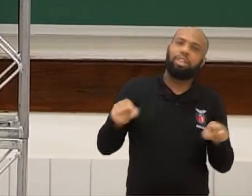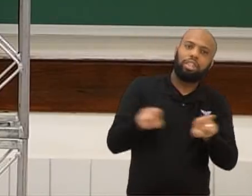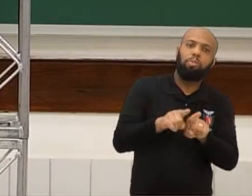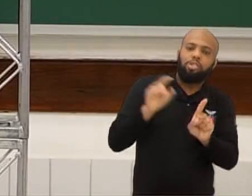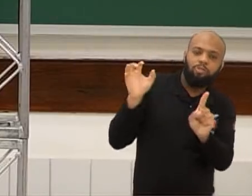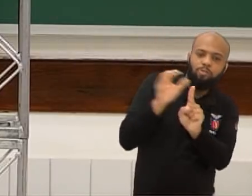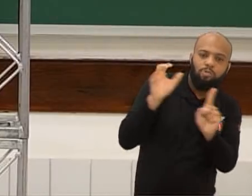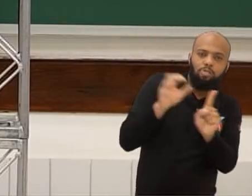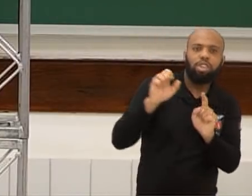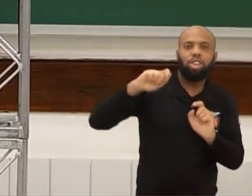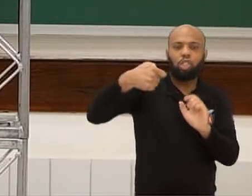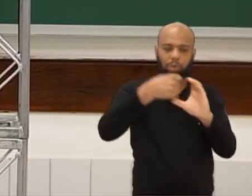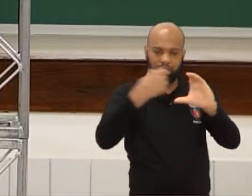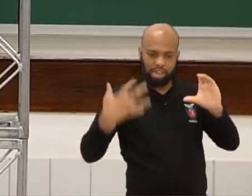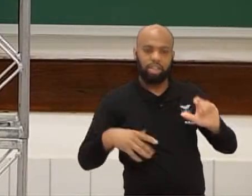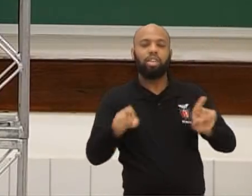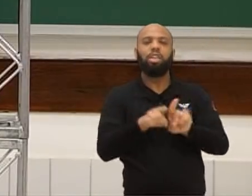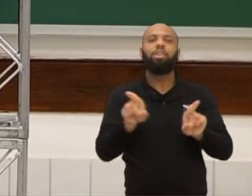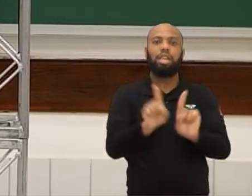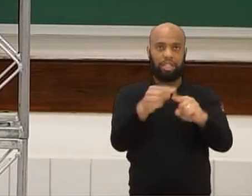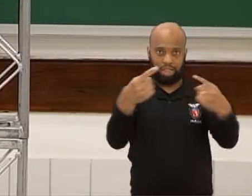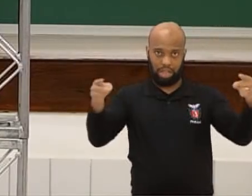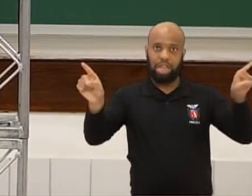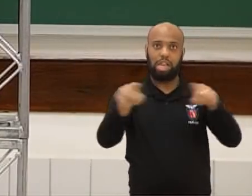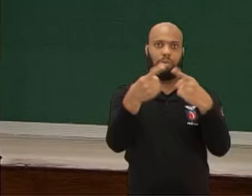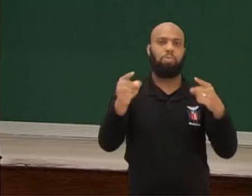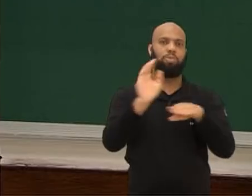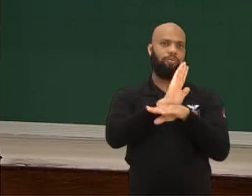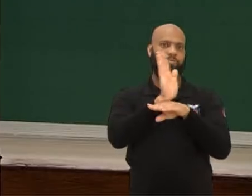também na característica da presença dessa música no filme.